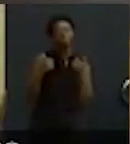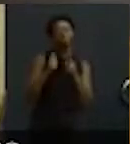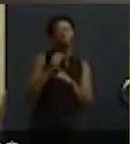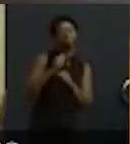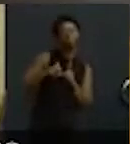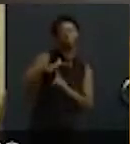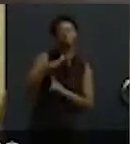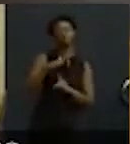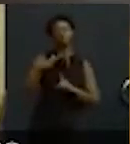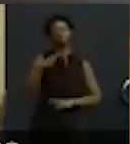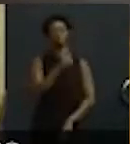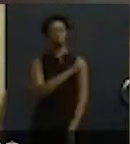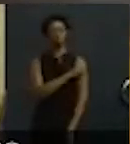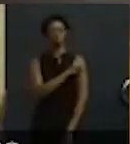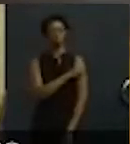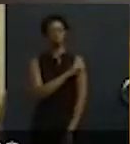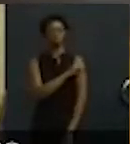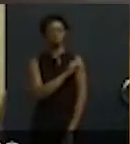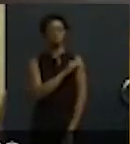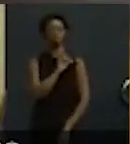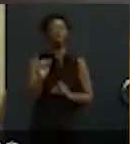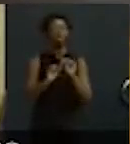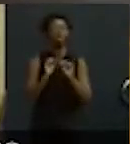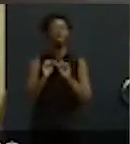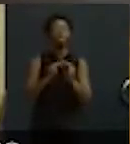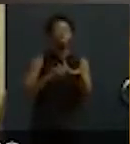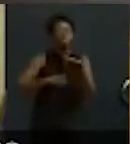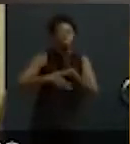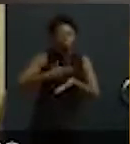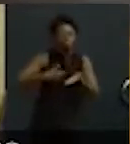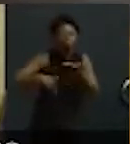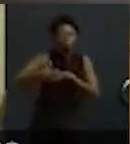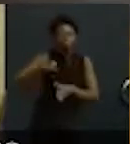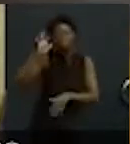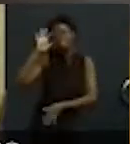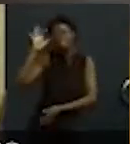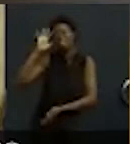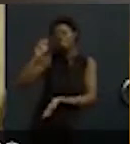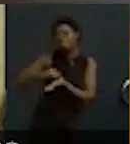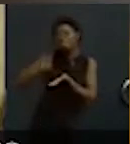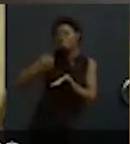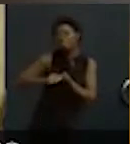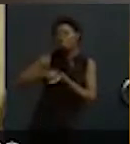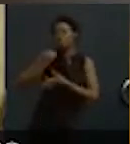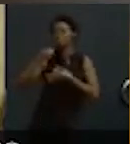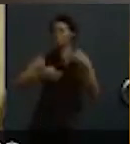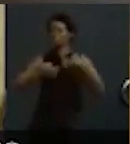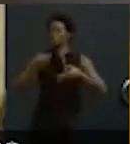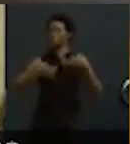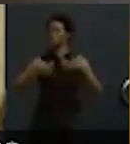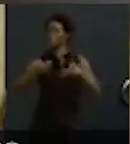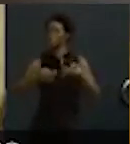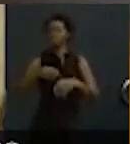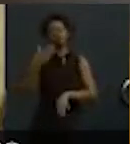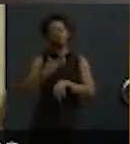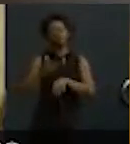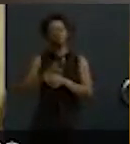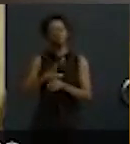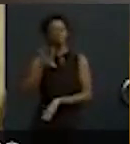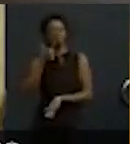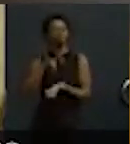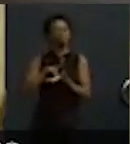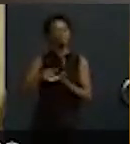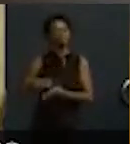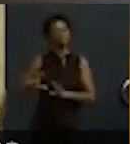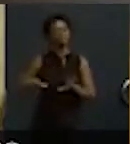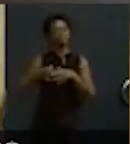de estabelecer a interlocução entre a teoria jurídica denominada e a prática em prol da comunidade do Estado do